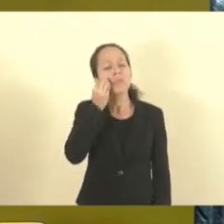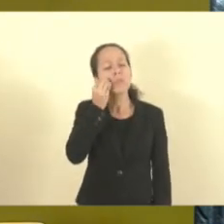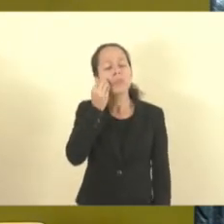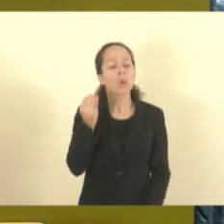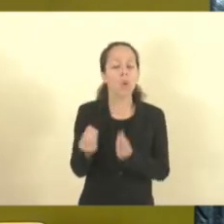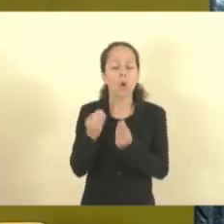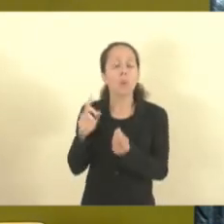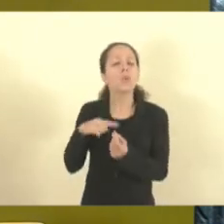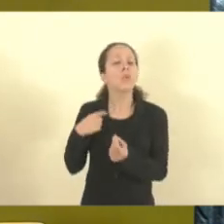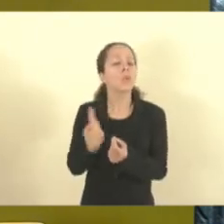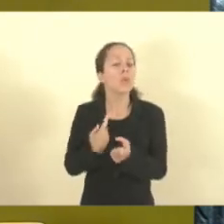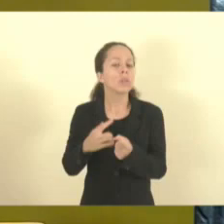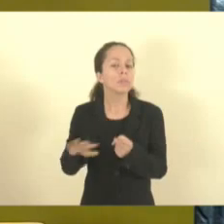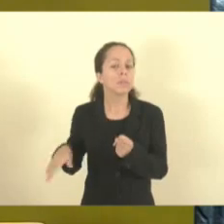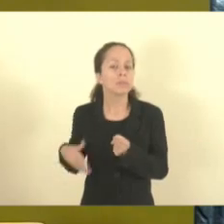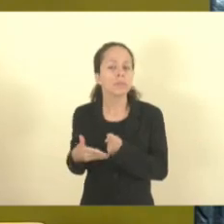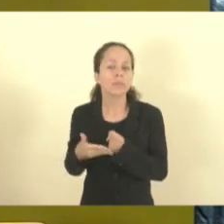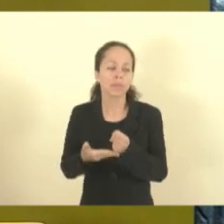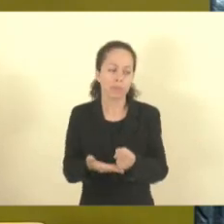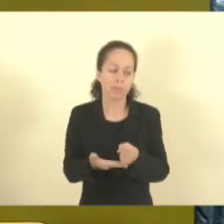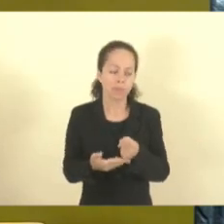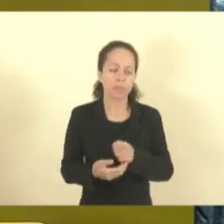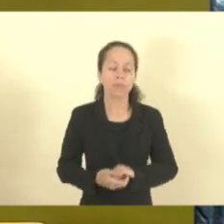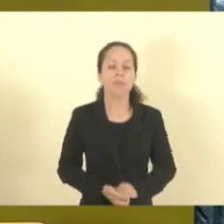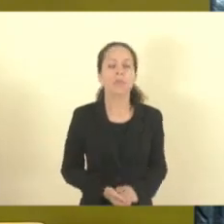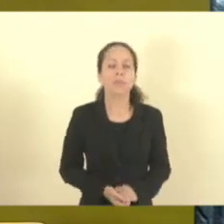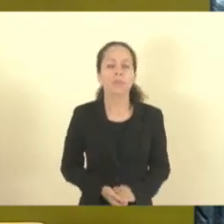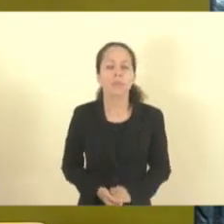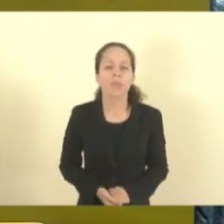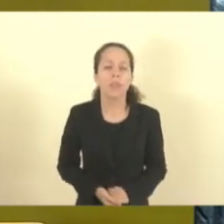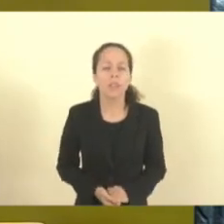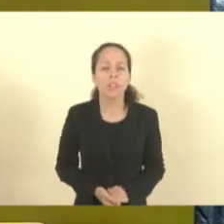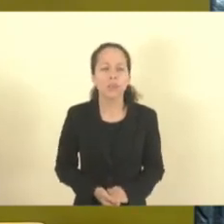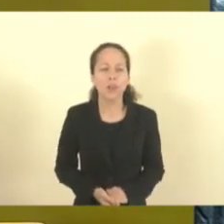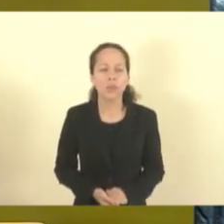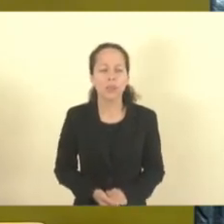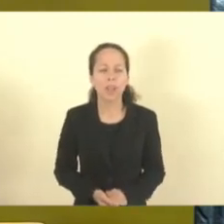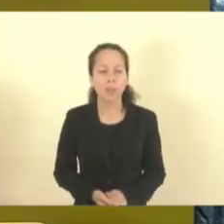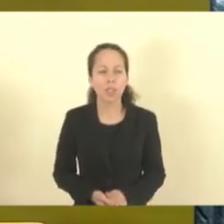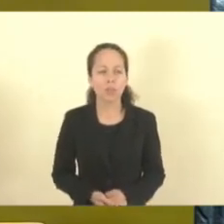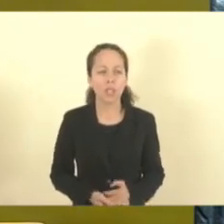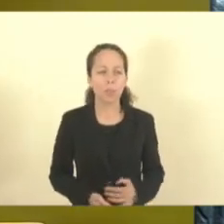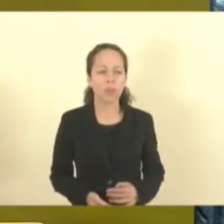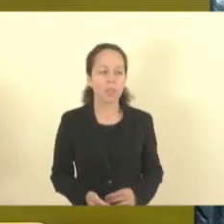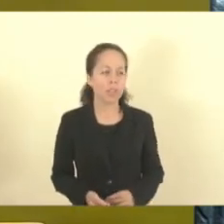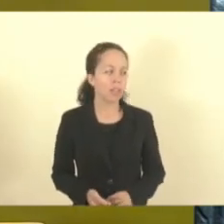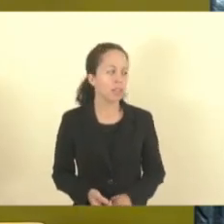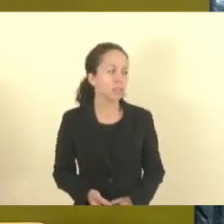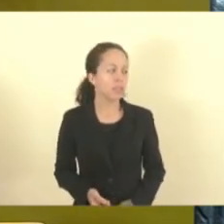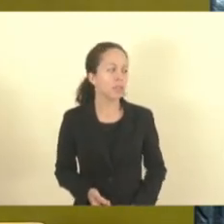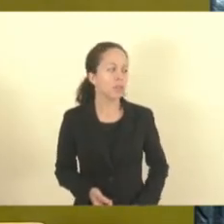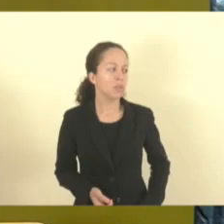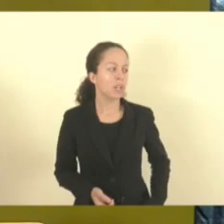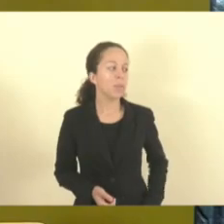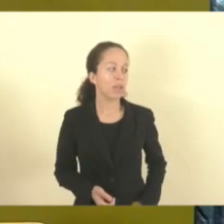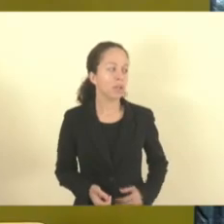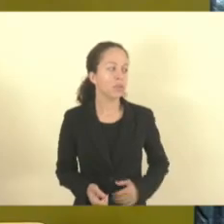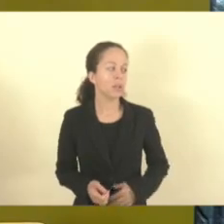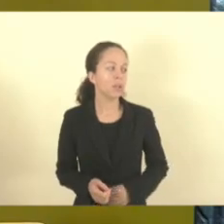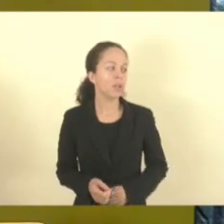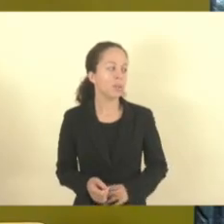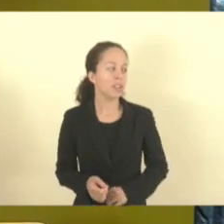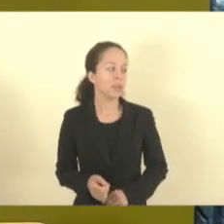atuação podemos ter nesse caso. Talvez entrarmos como amicus curiae ou algo